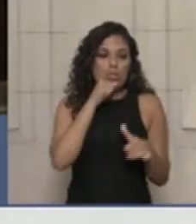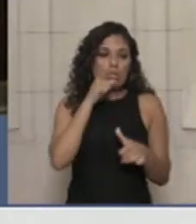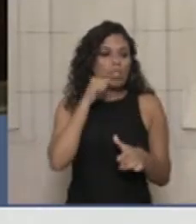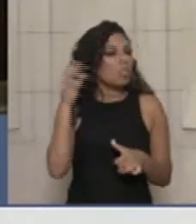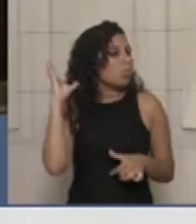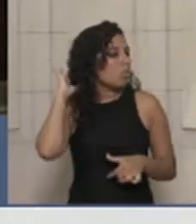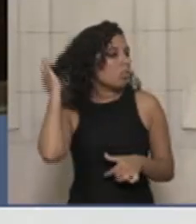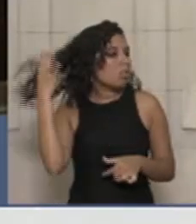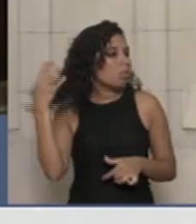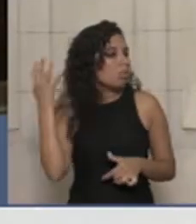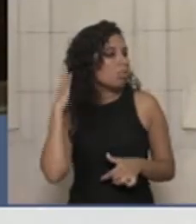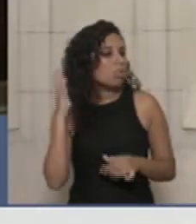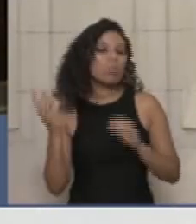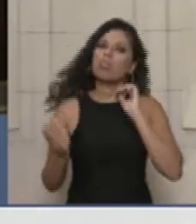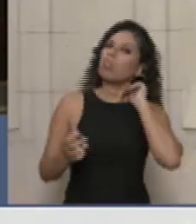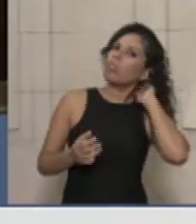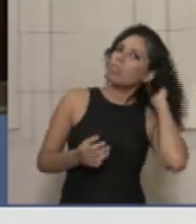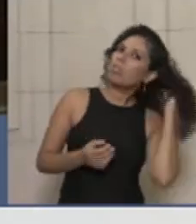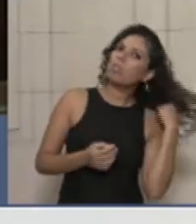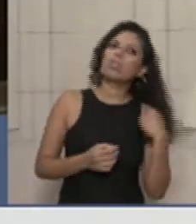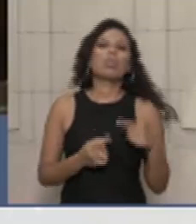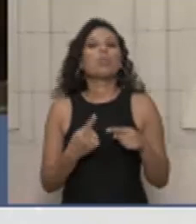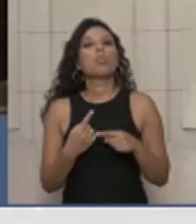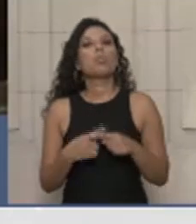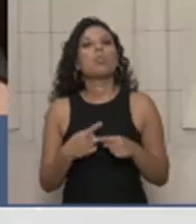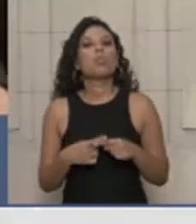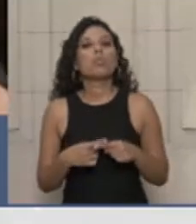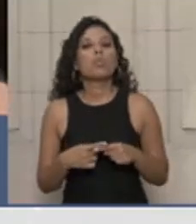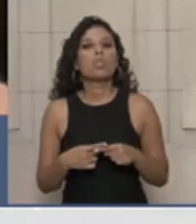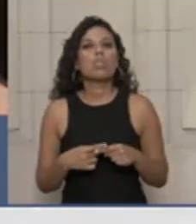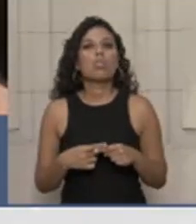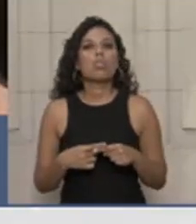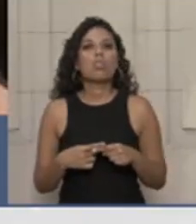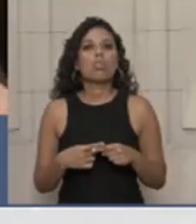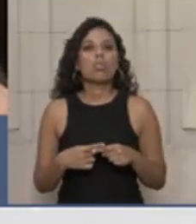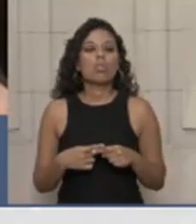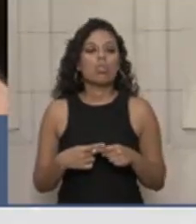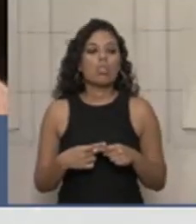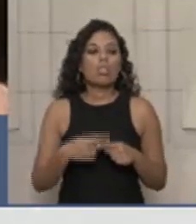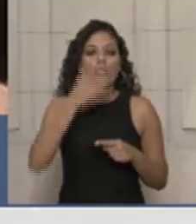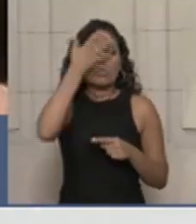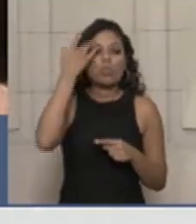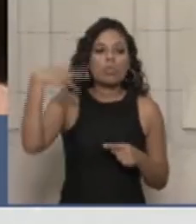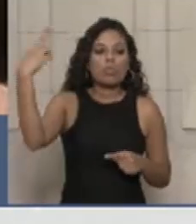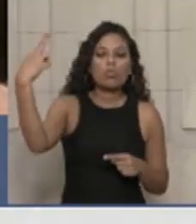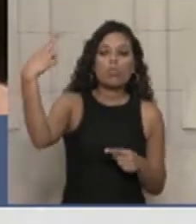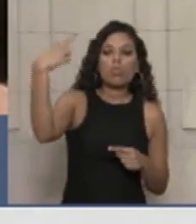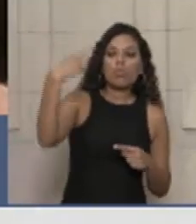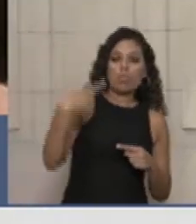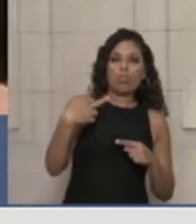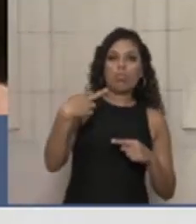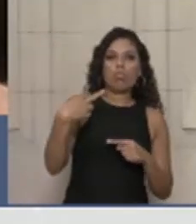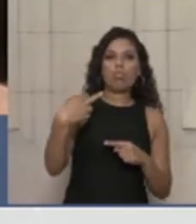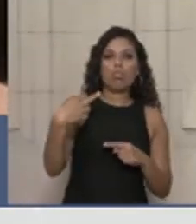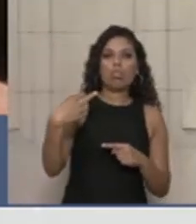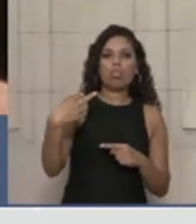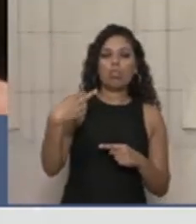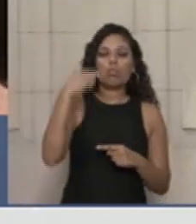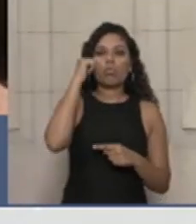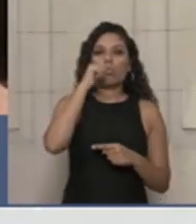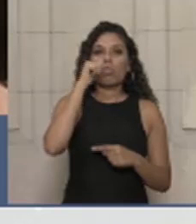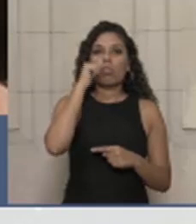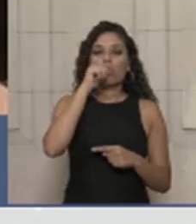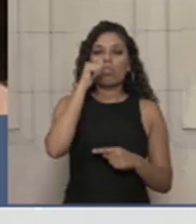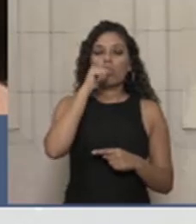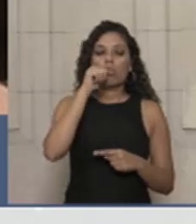seus cabelos. Até porque são vistas as